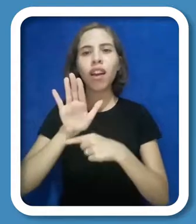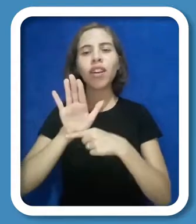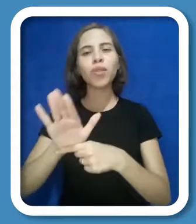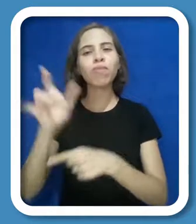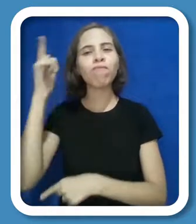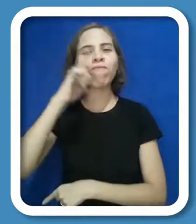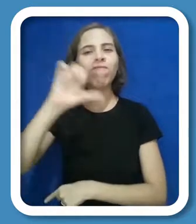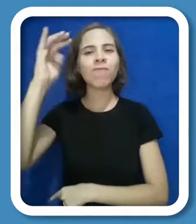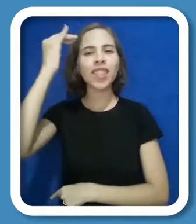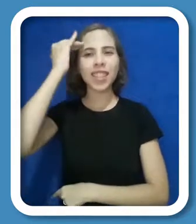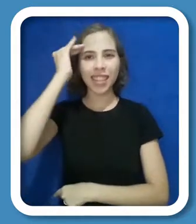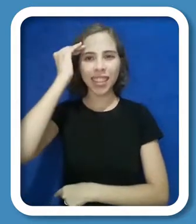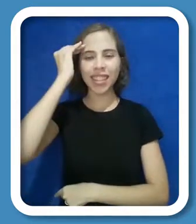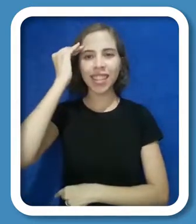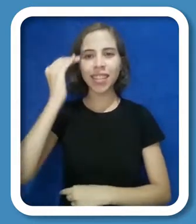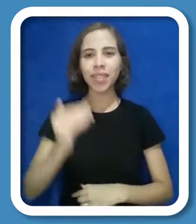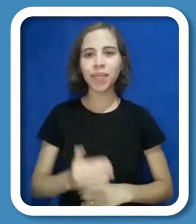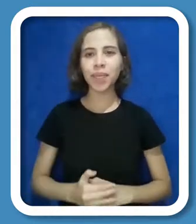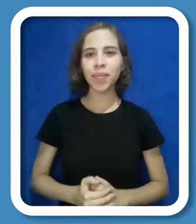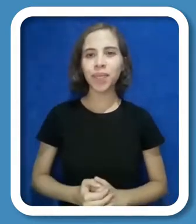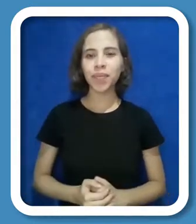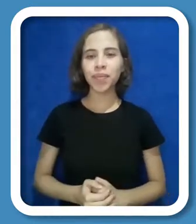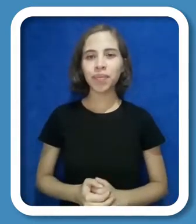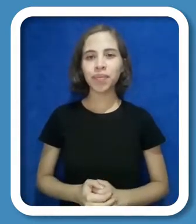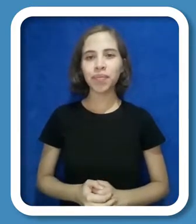auxiliem essa compreensão.